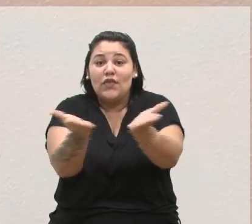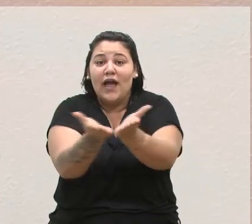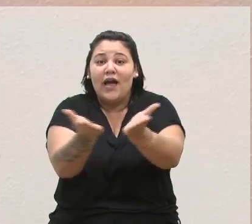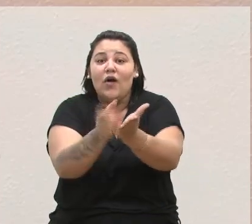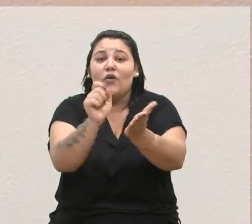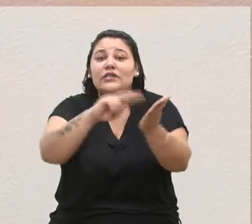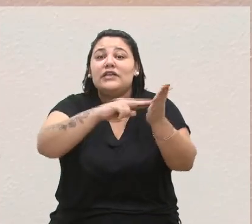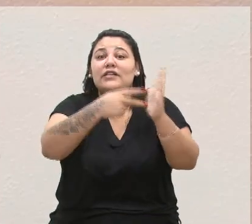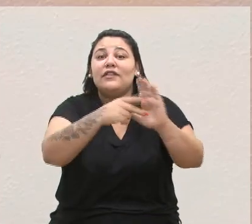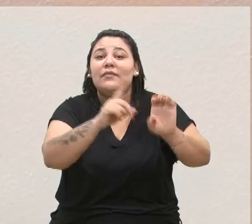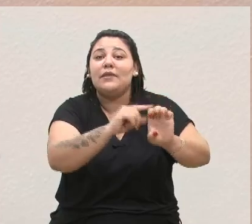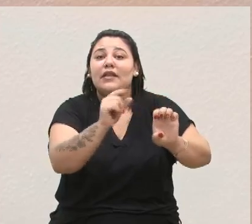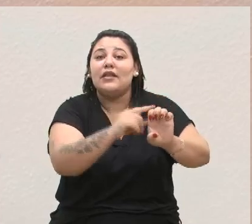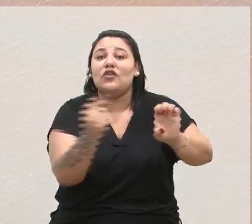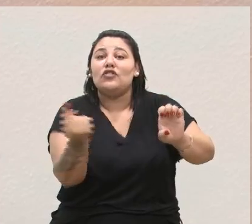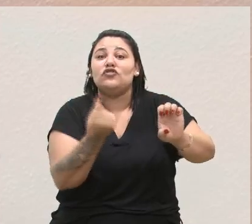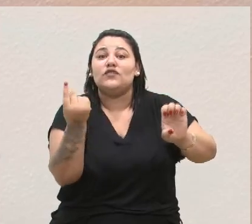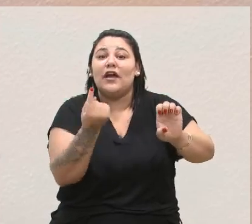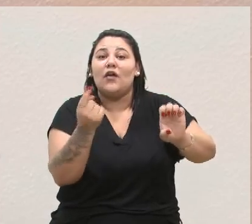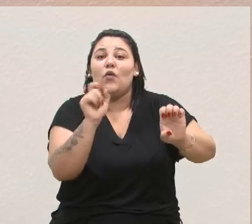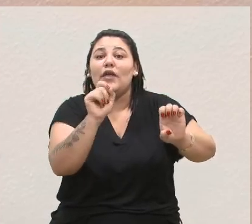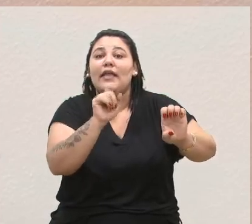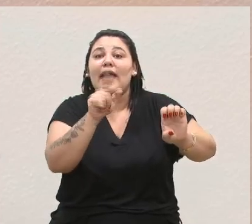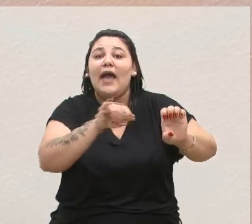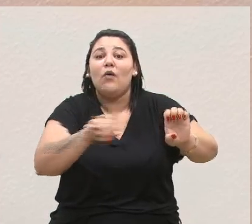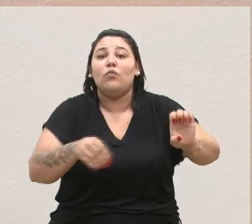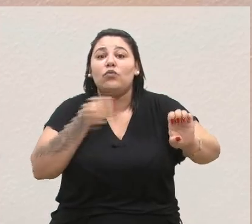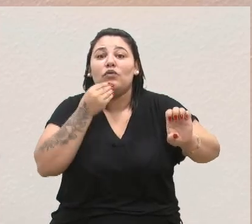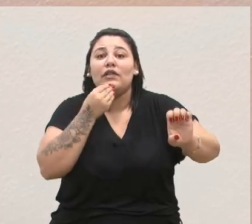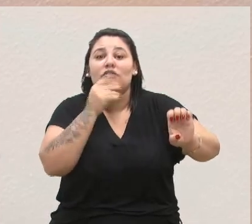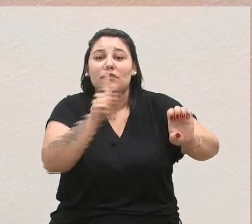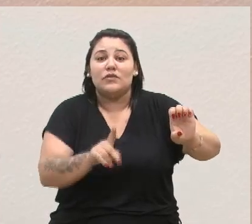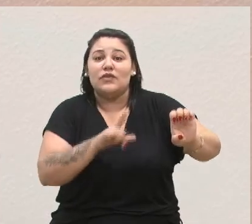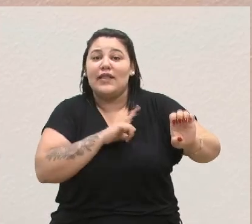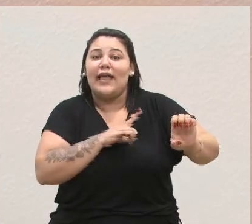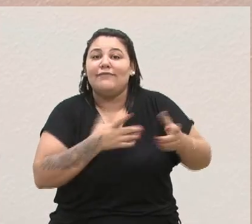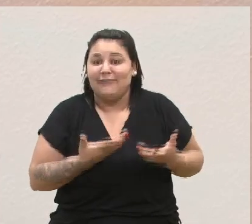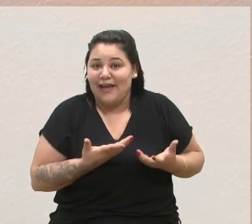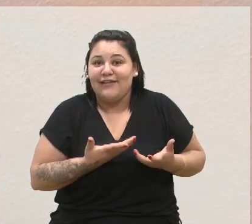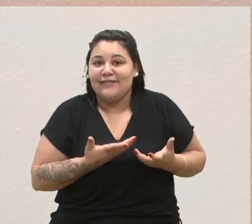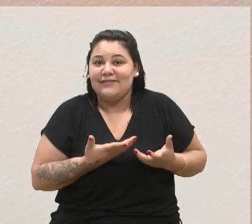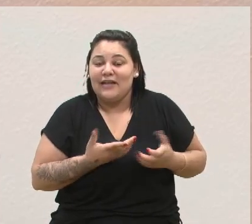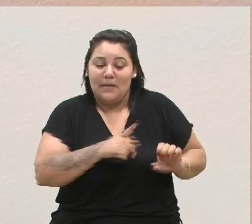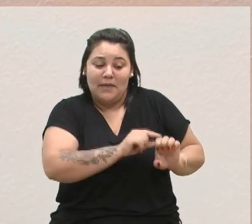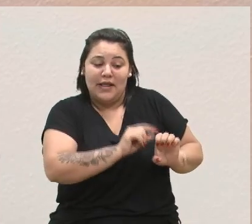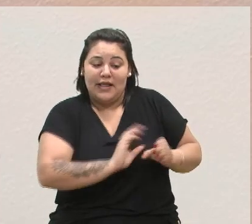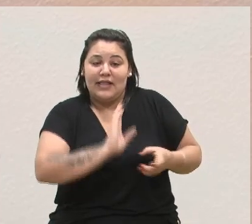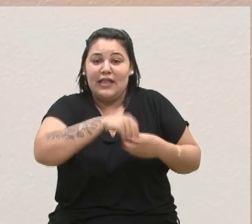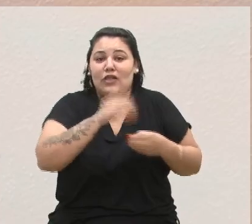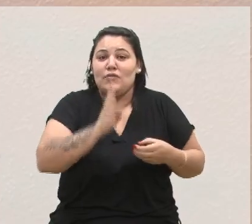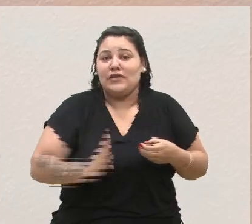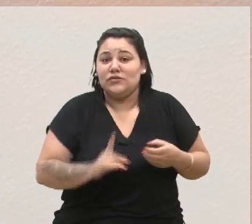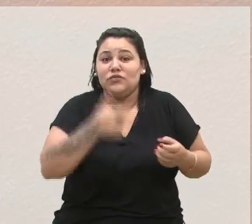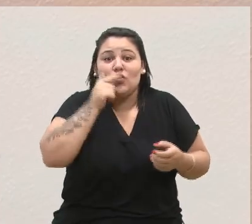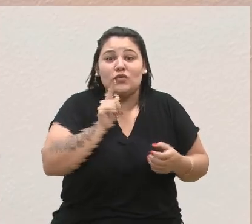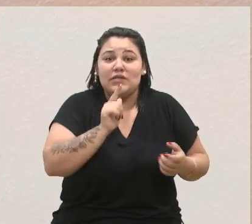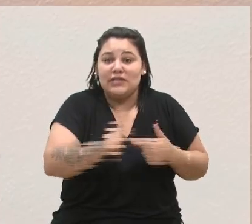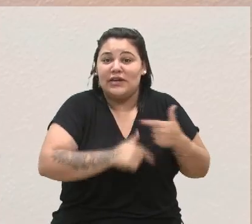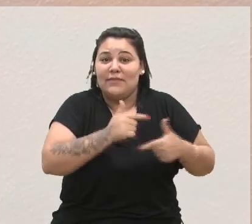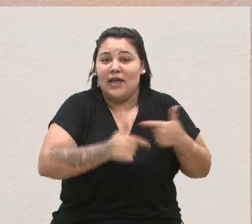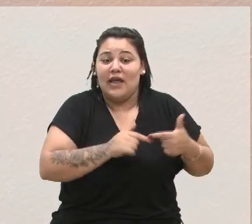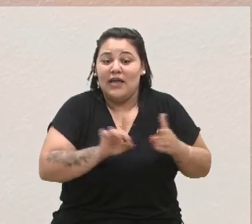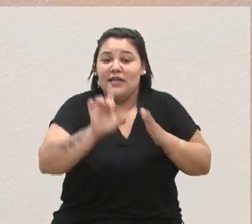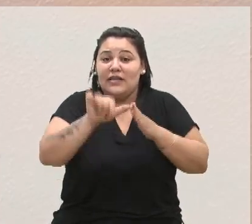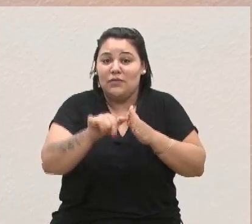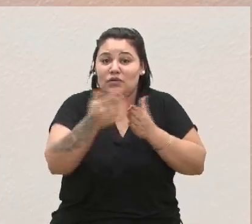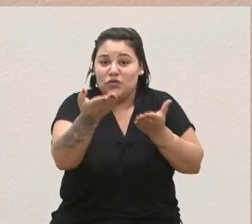microempreendedor individual, o que é essa possibilidade que as pessoas têm de empreender no país e de poder trabalhar, e depois a senhora vende